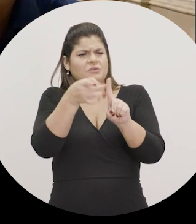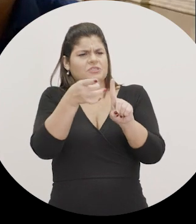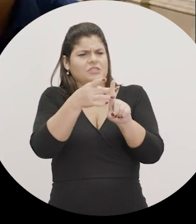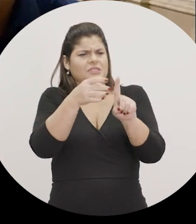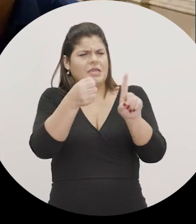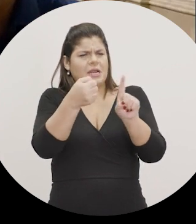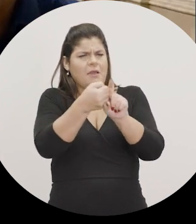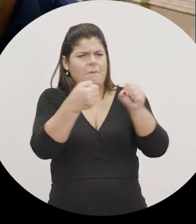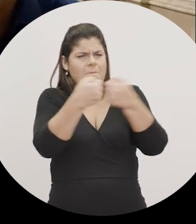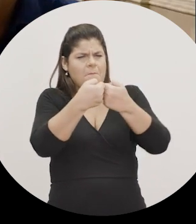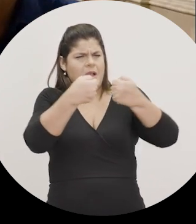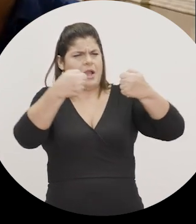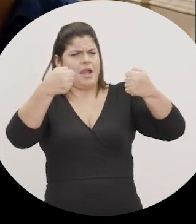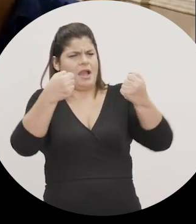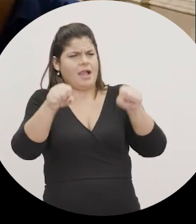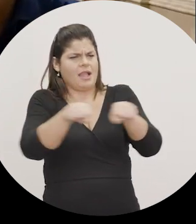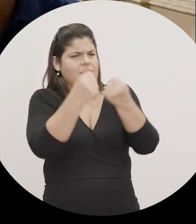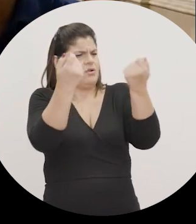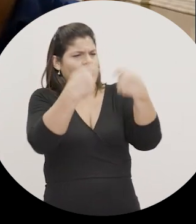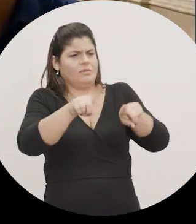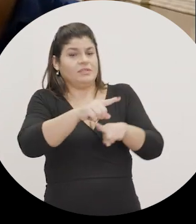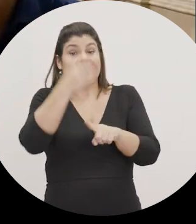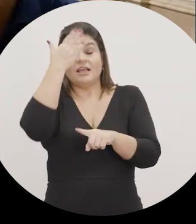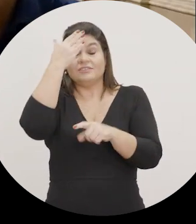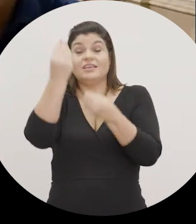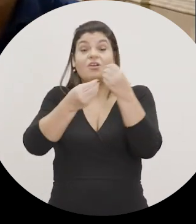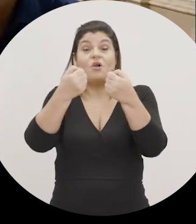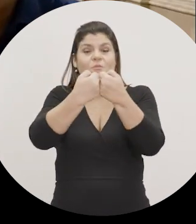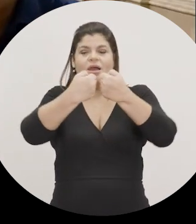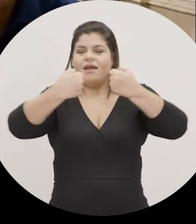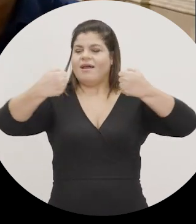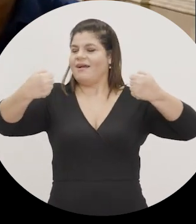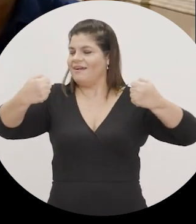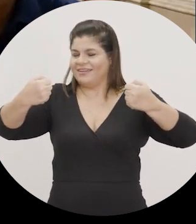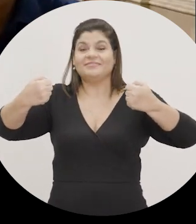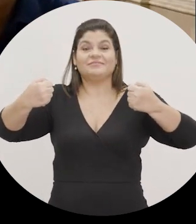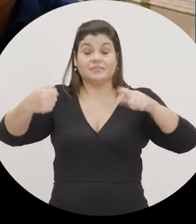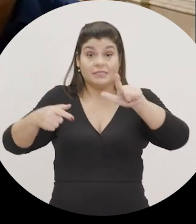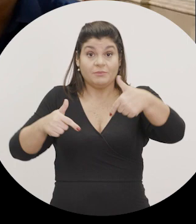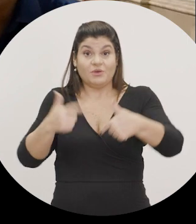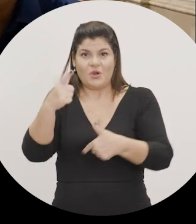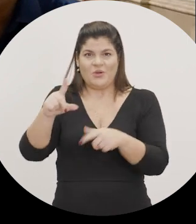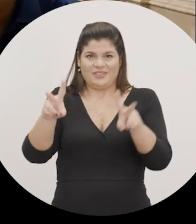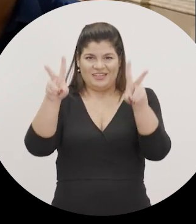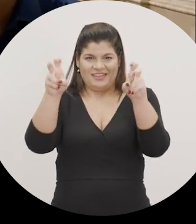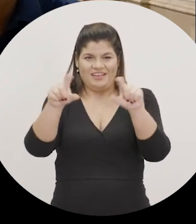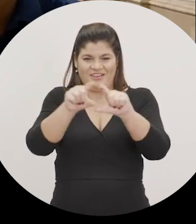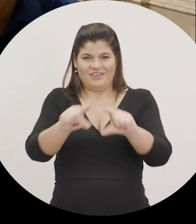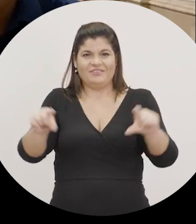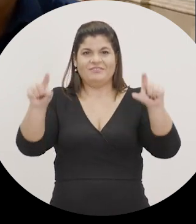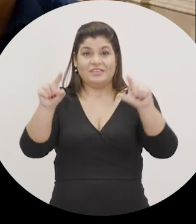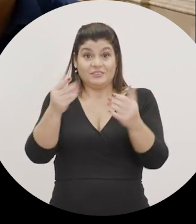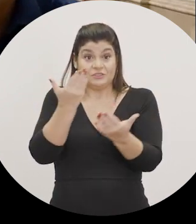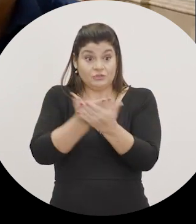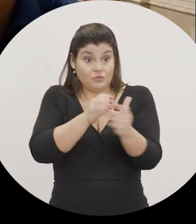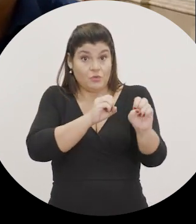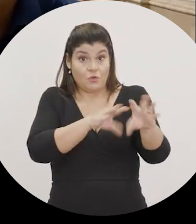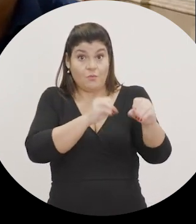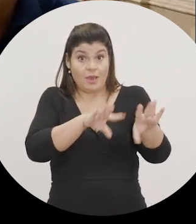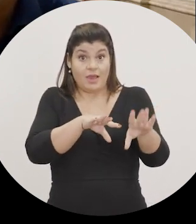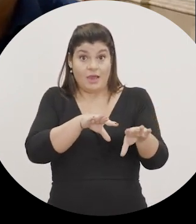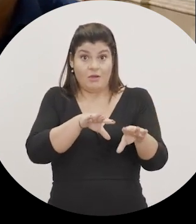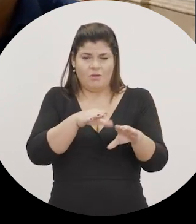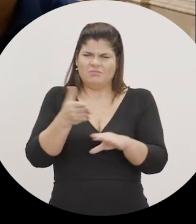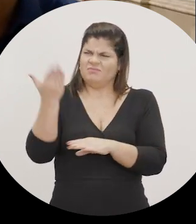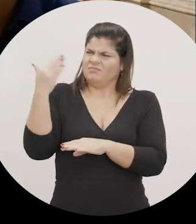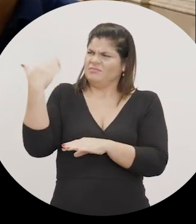sei como abri-la. Né? E depois, em seguida, pesquei uma outra frase dele, isso foi de uma aula que eu dei sobre o Ravel